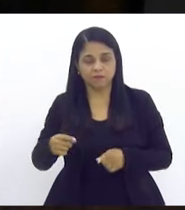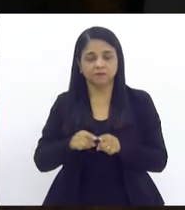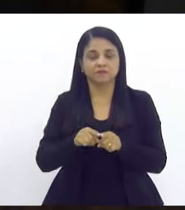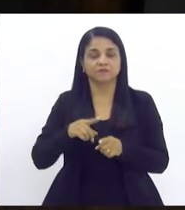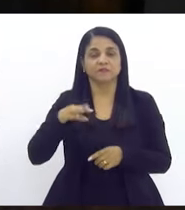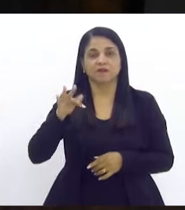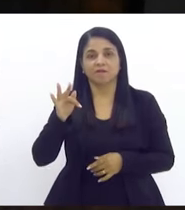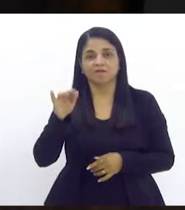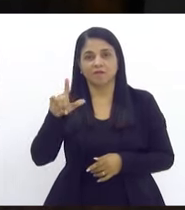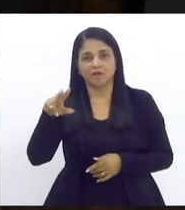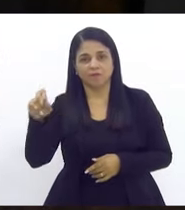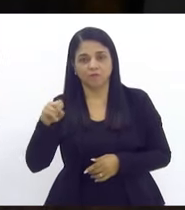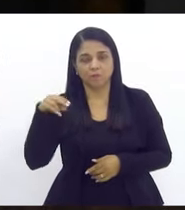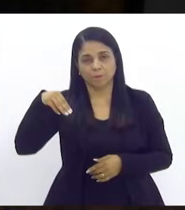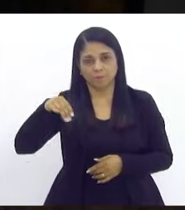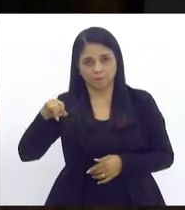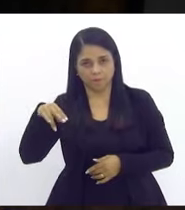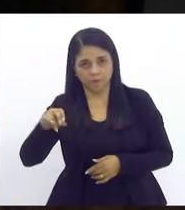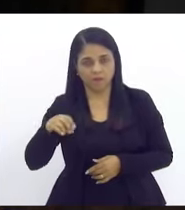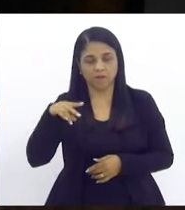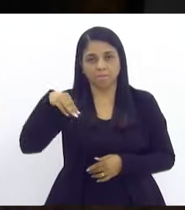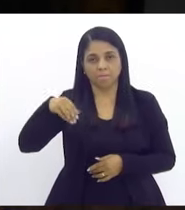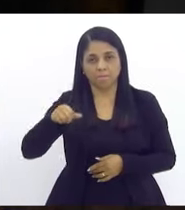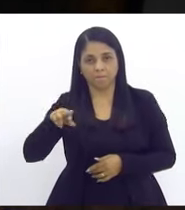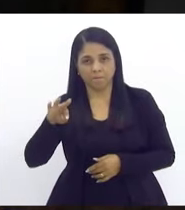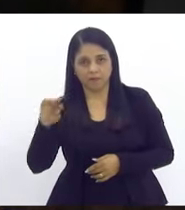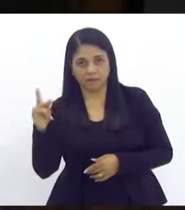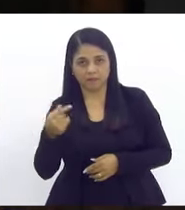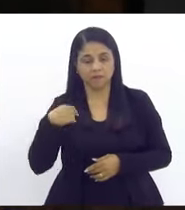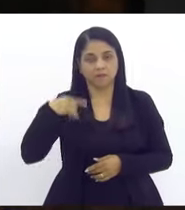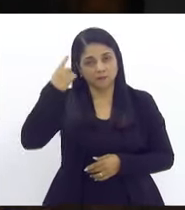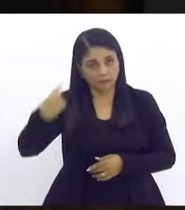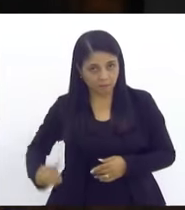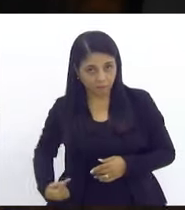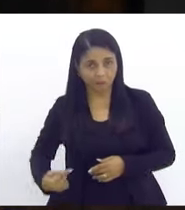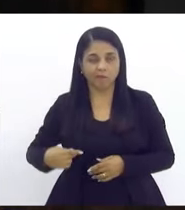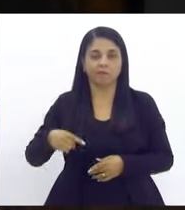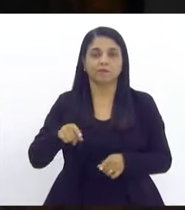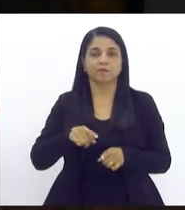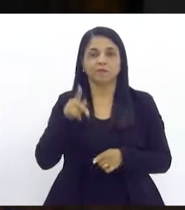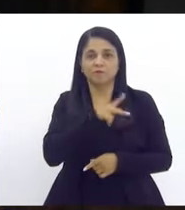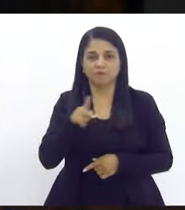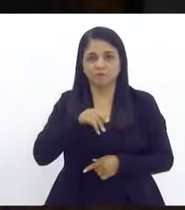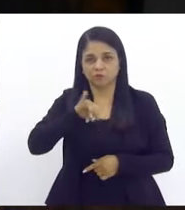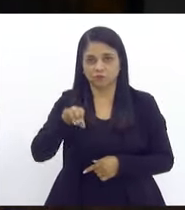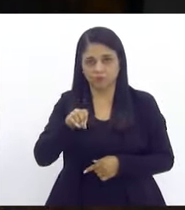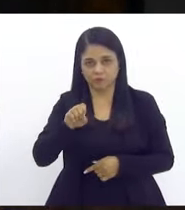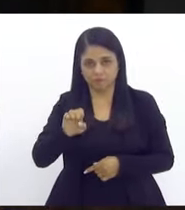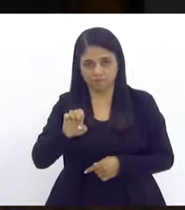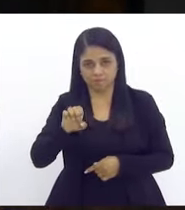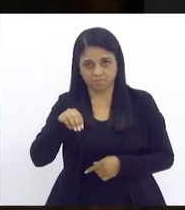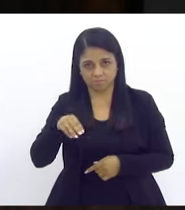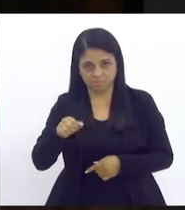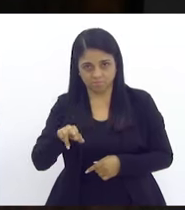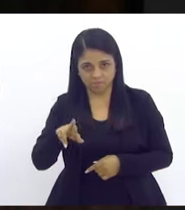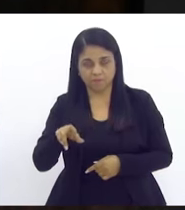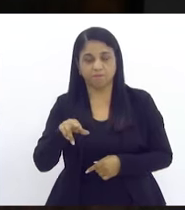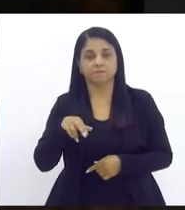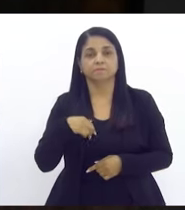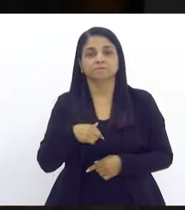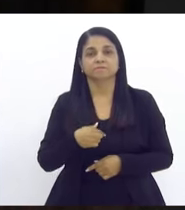Renata Souza, Carlos Mink, Mata Rocha, Dani Balbi, professor Josimar, quem